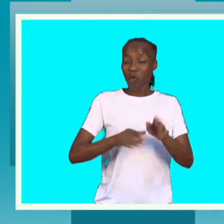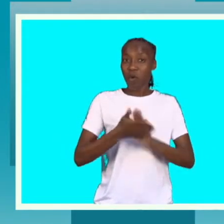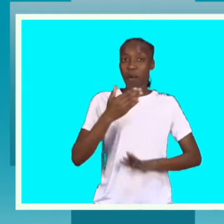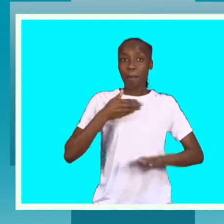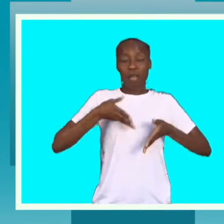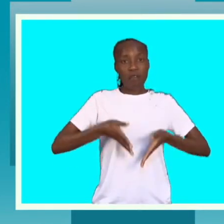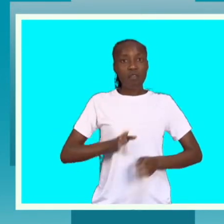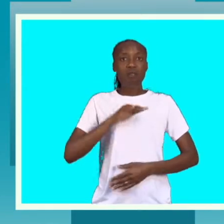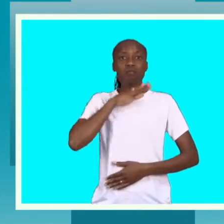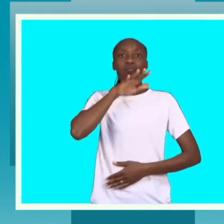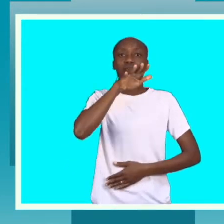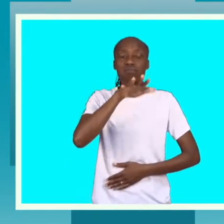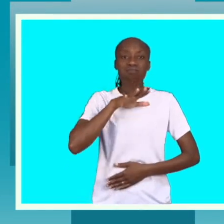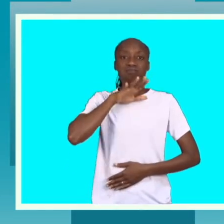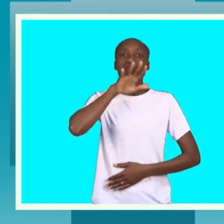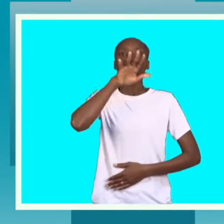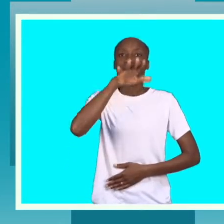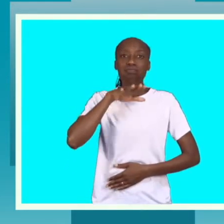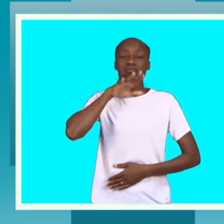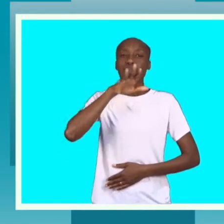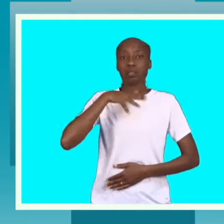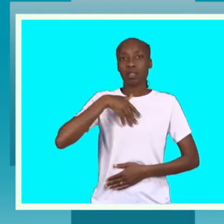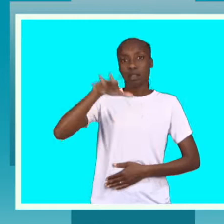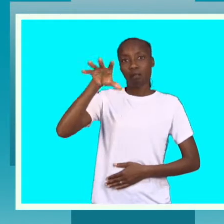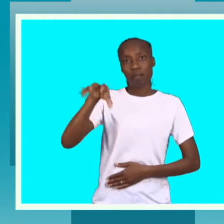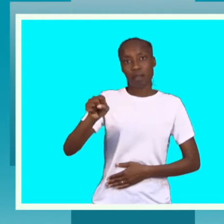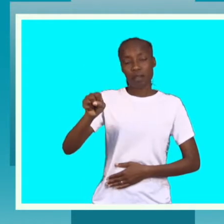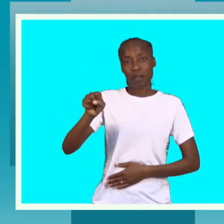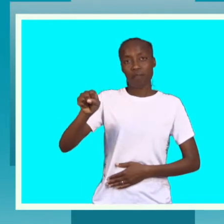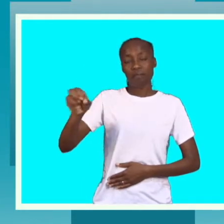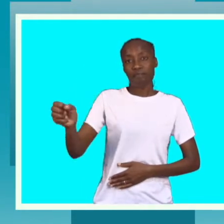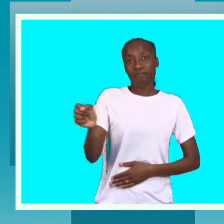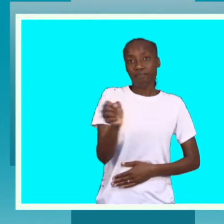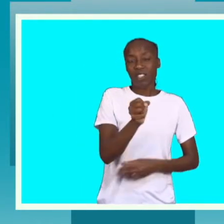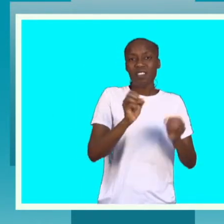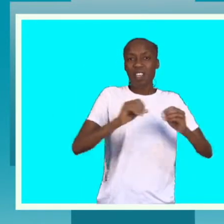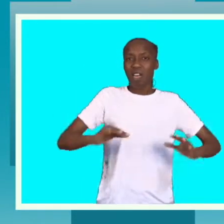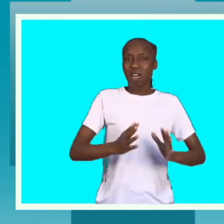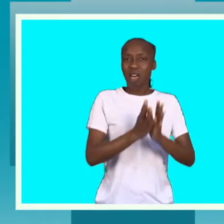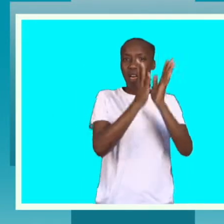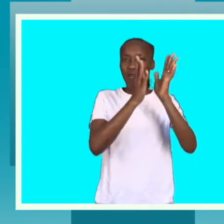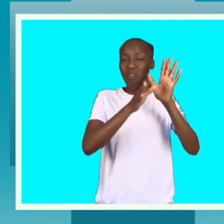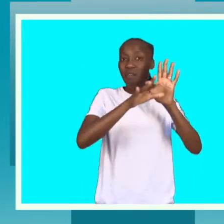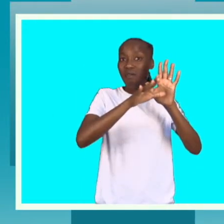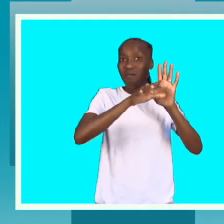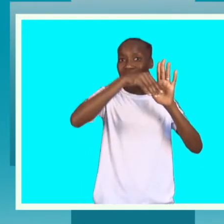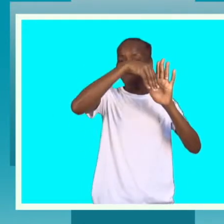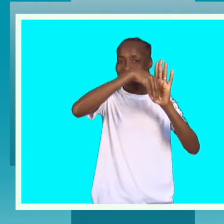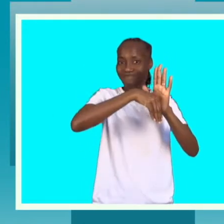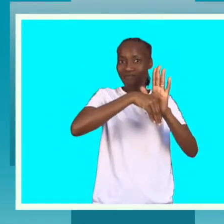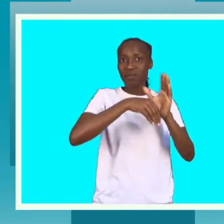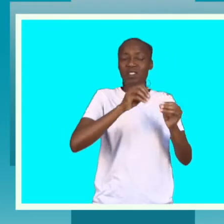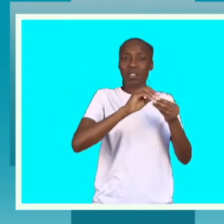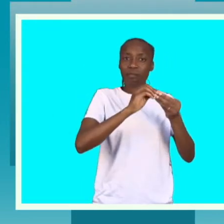vemita, vemita, eu pego. Tirar a raiz, pequeno, maluato, chama maluato. Cudere, dá à minha filha.